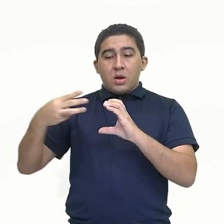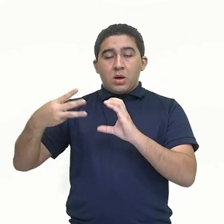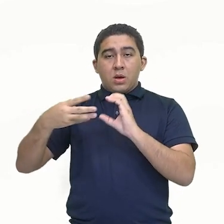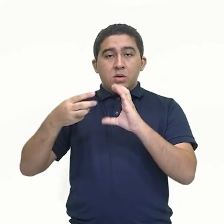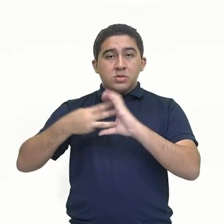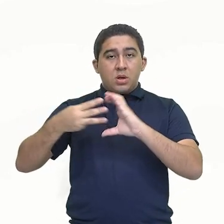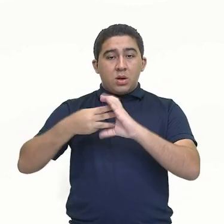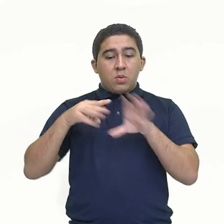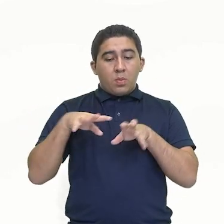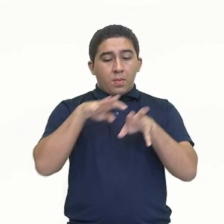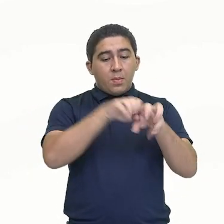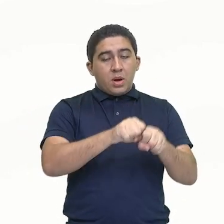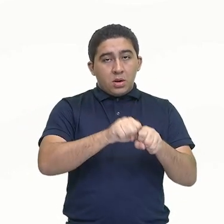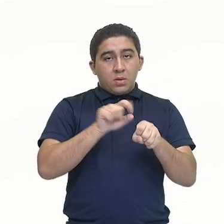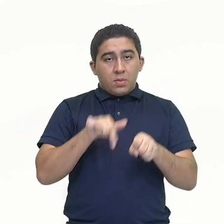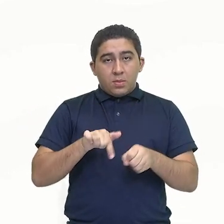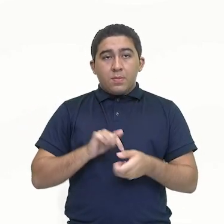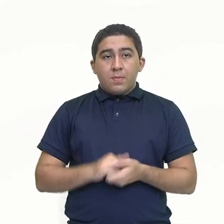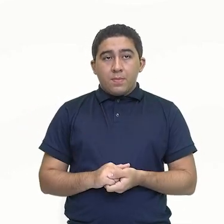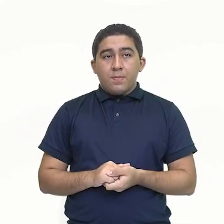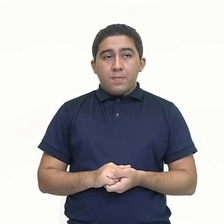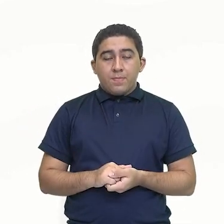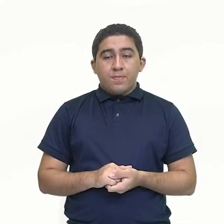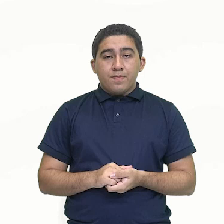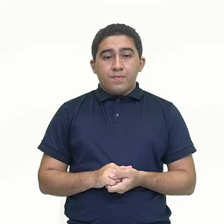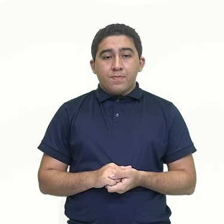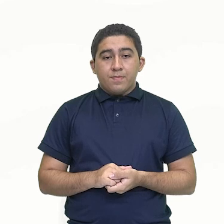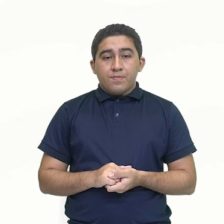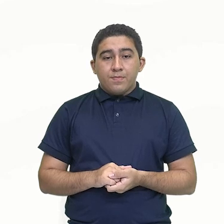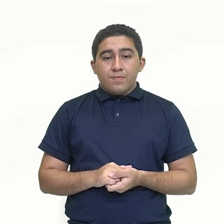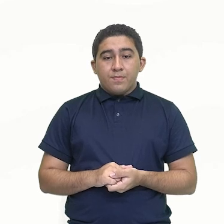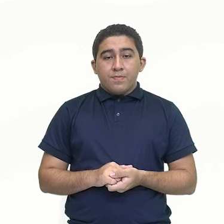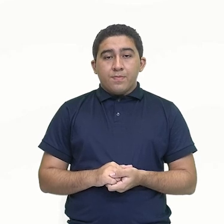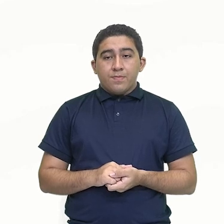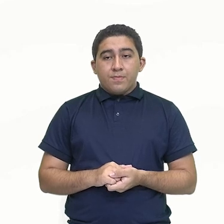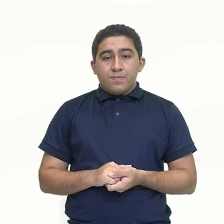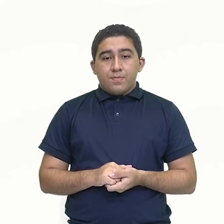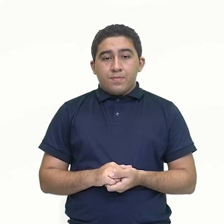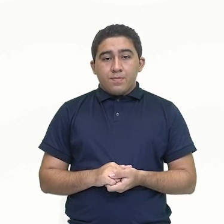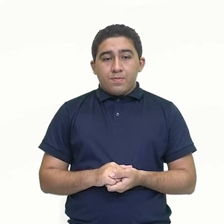assim matá-lo, tá? Então, essas células, elas